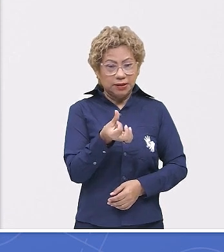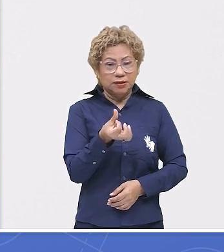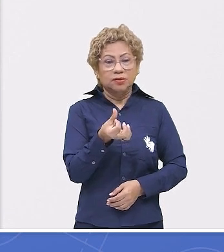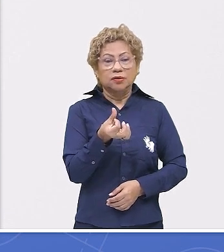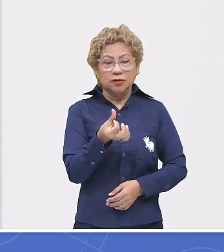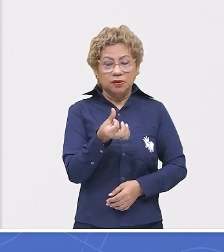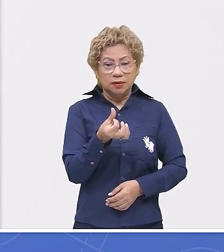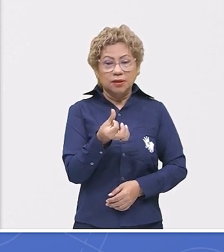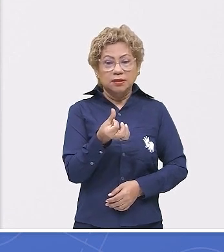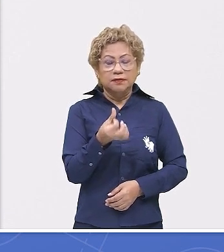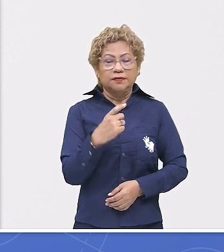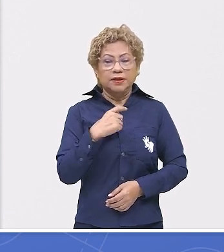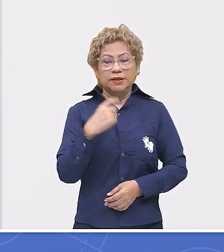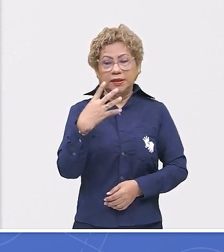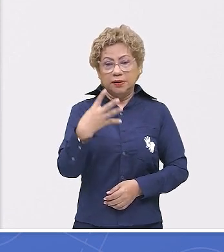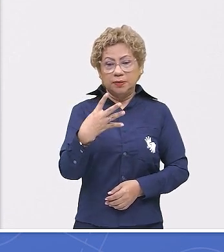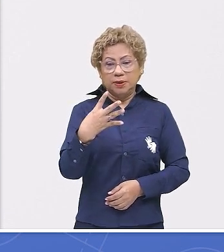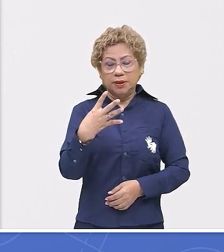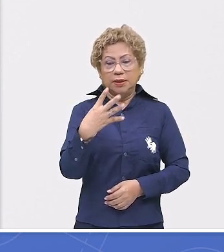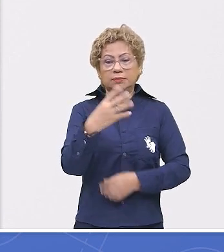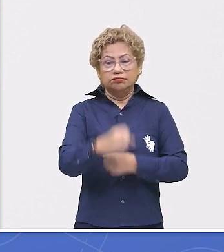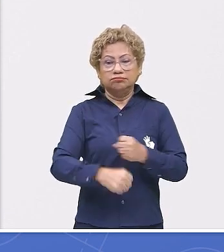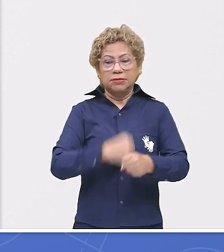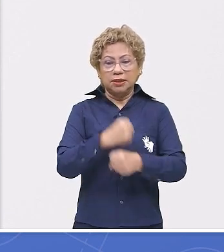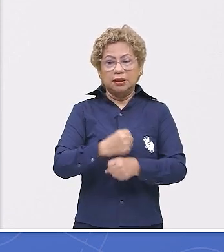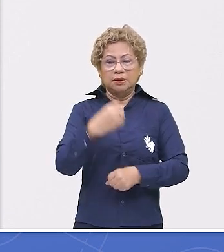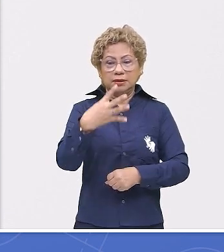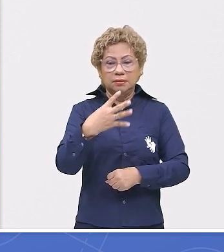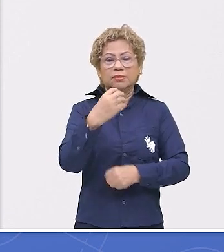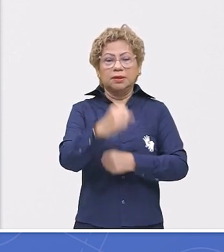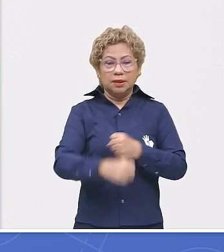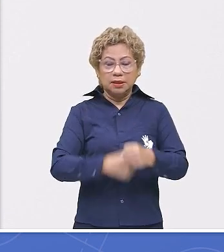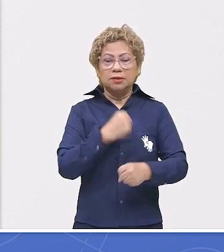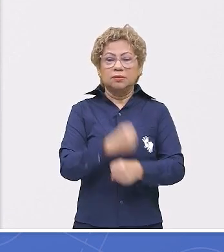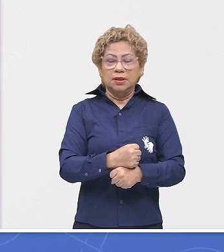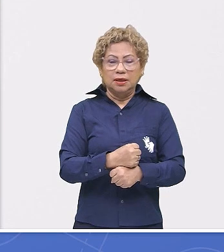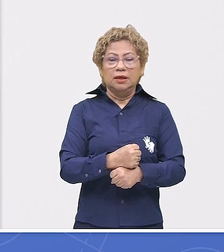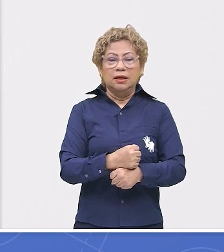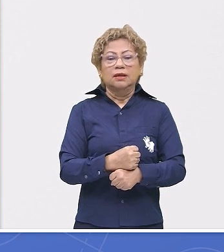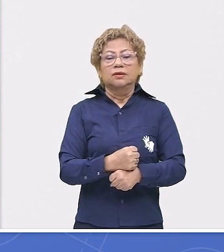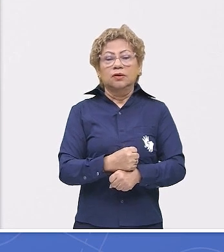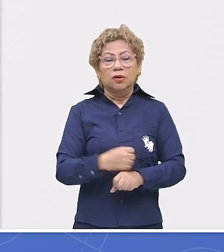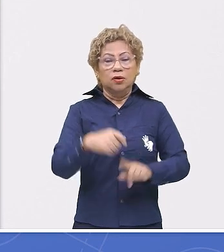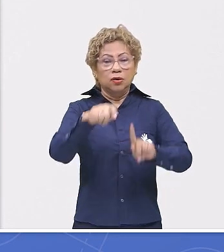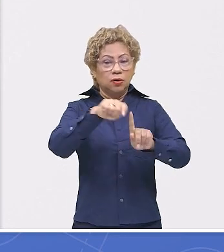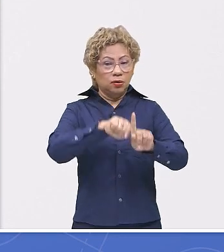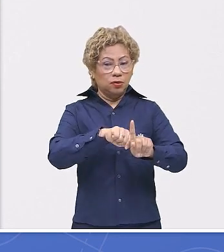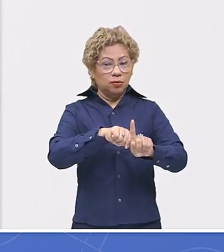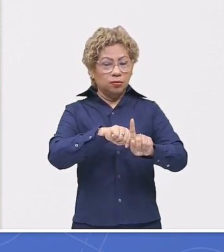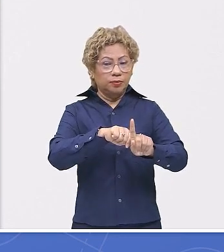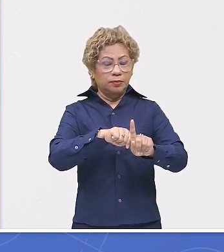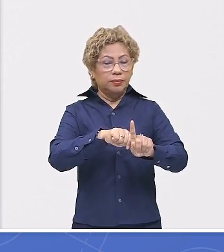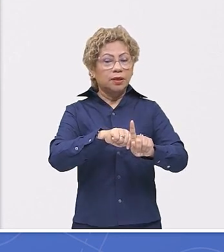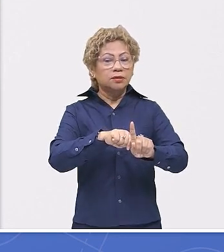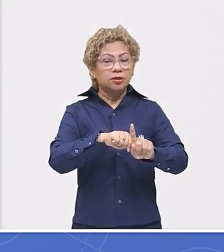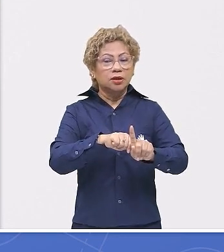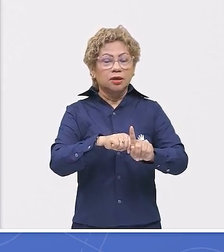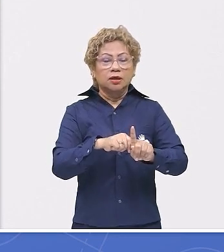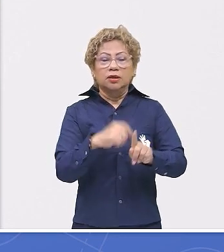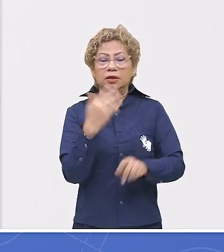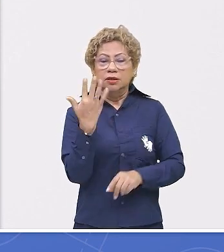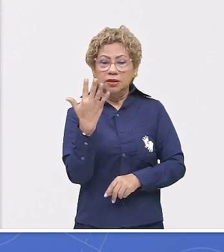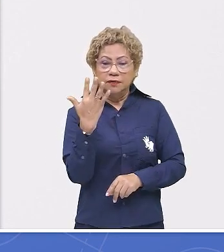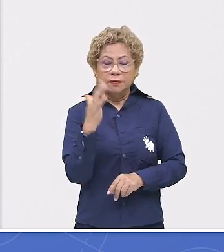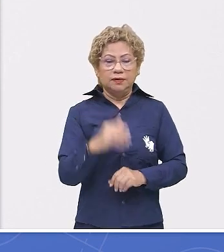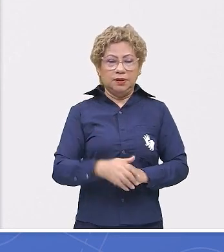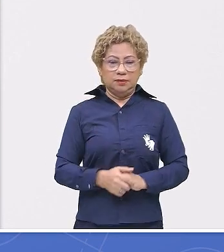a cada 4 anos, tá? Então, o que que ocorre? Um ano bissexto, tá? O que que